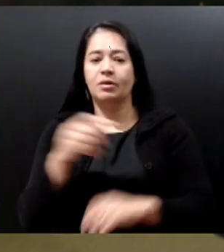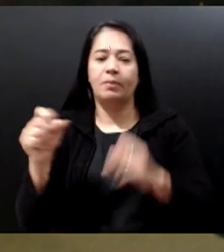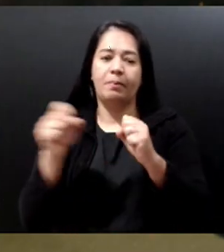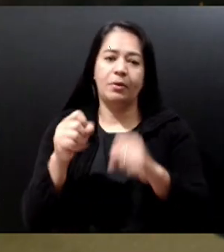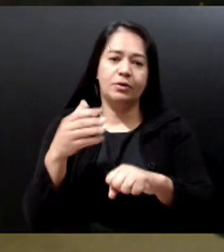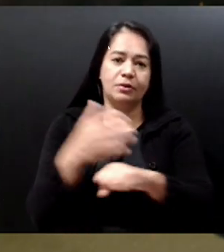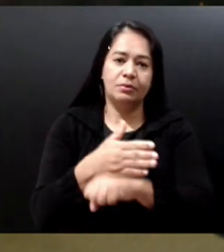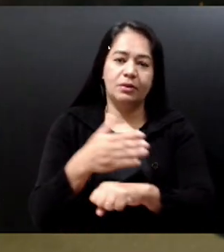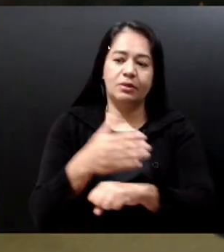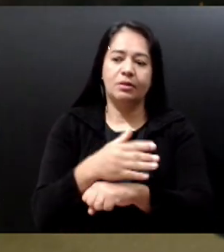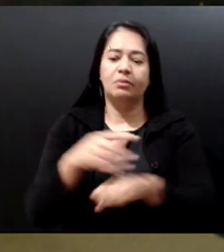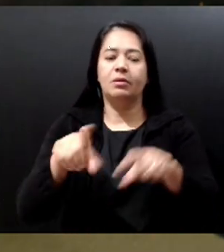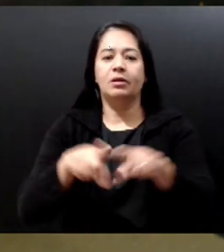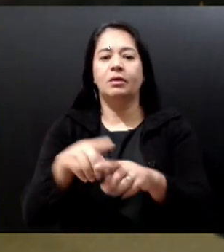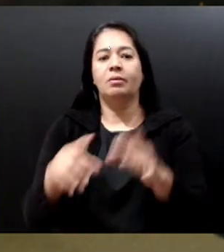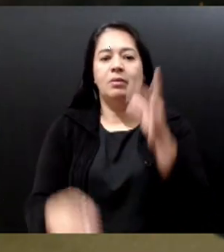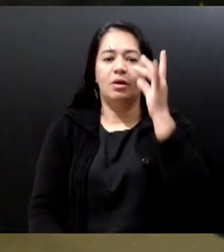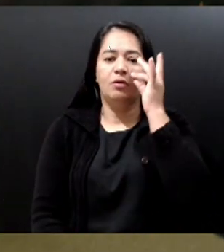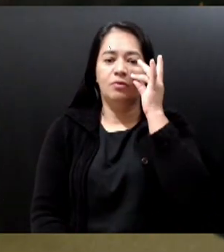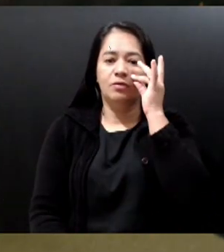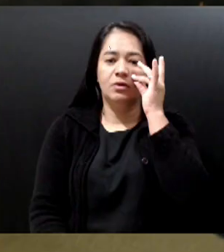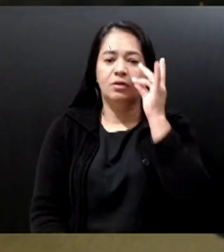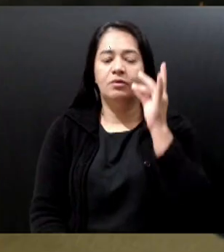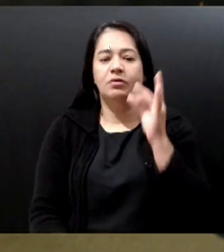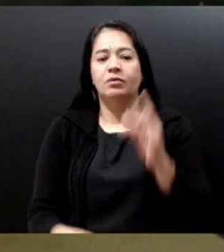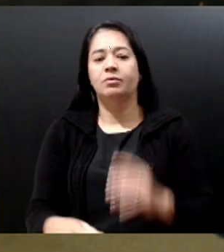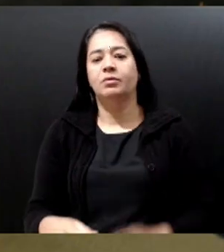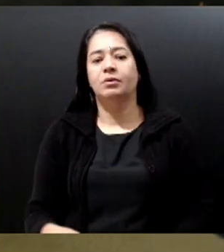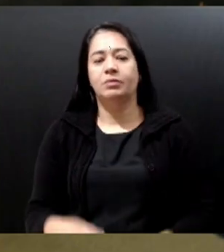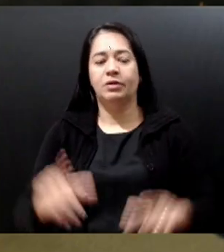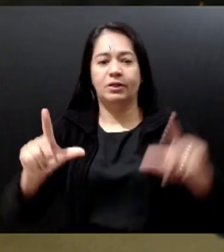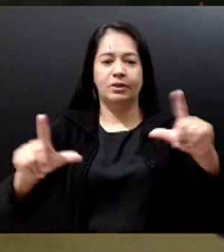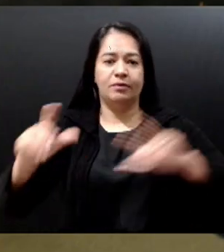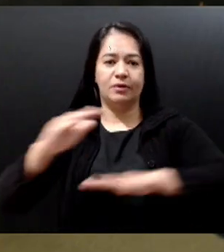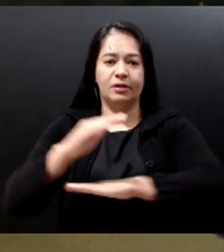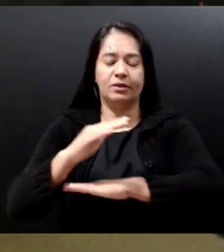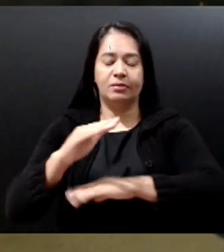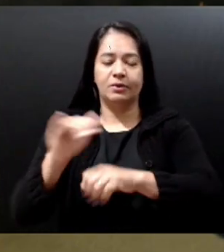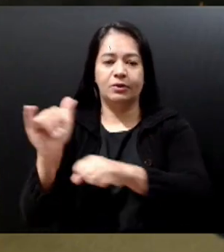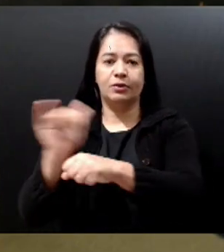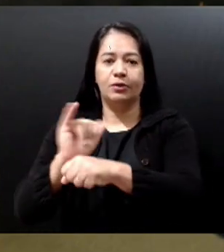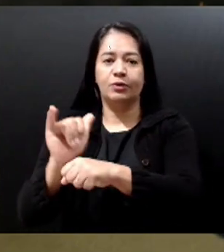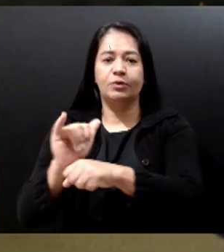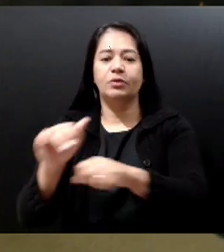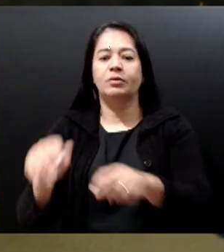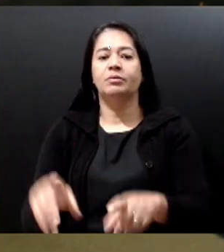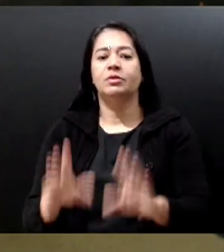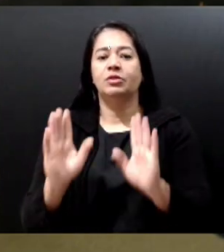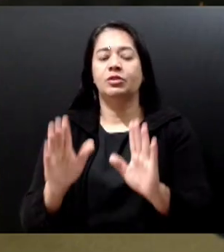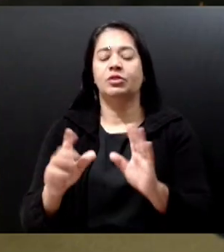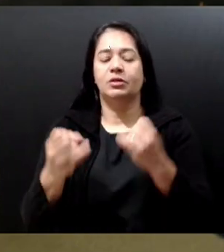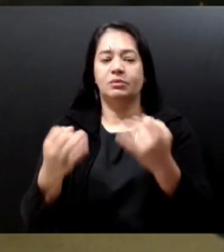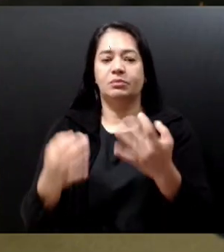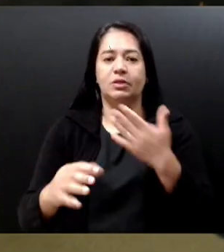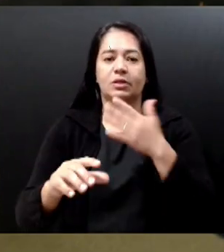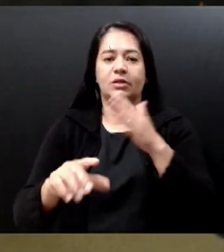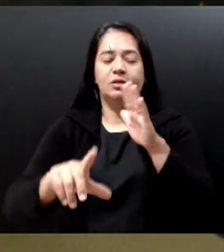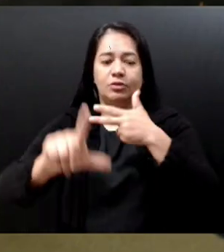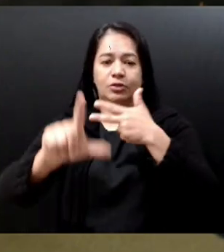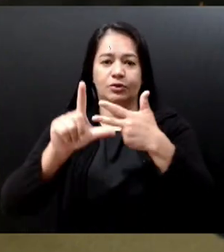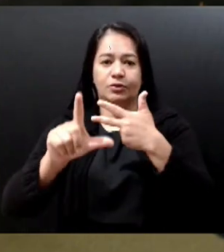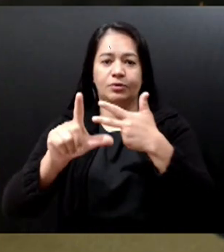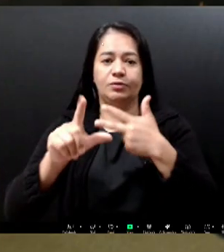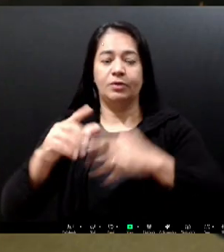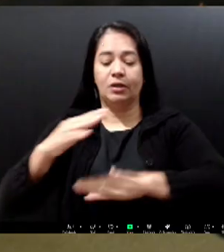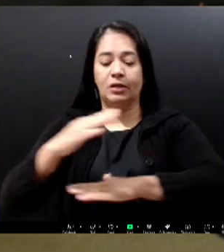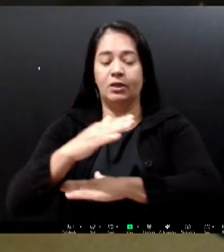ao vivo pelo canal da TV Câmara Campinas no YouTube. E ainda falando de legislativo, a Câmara vota programa para